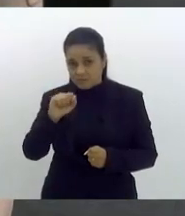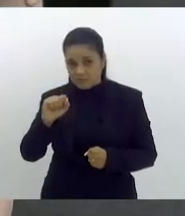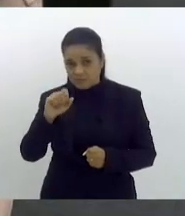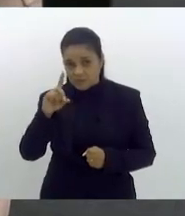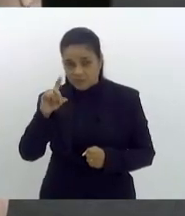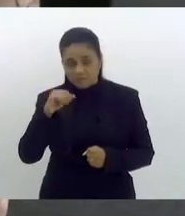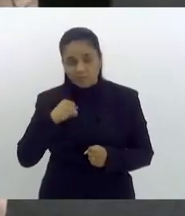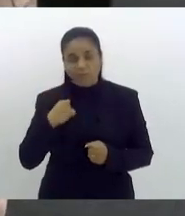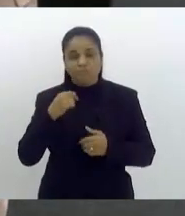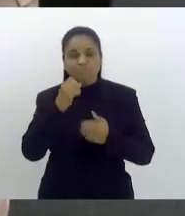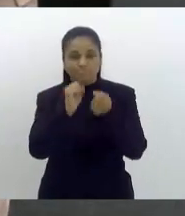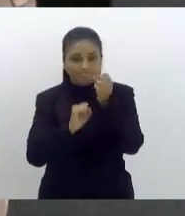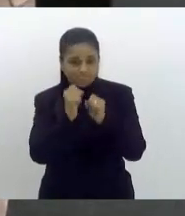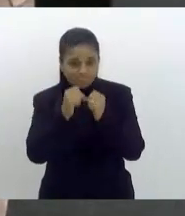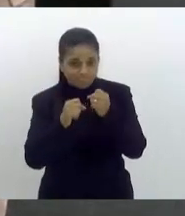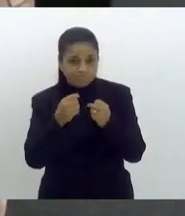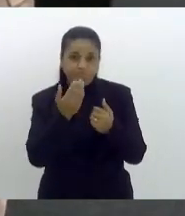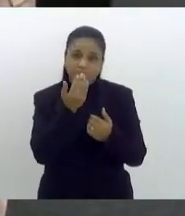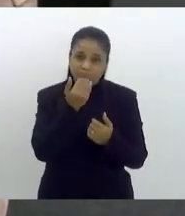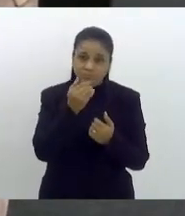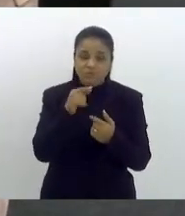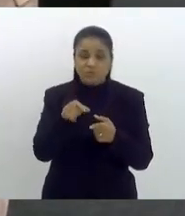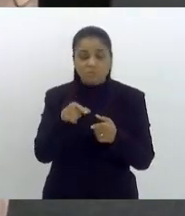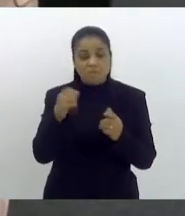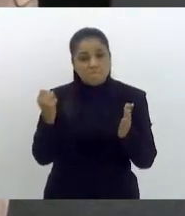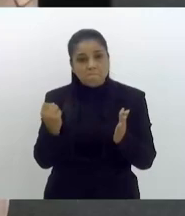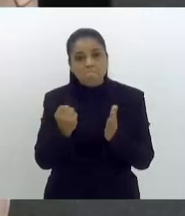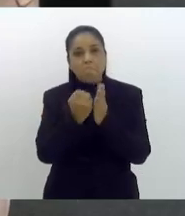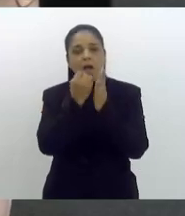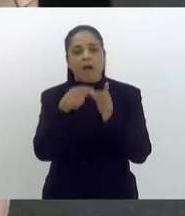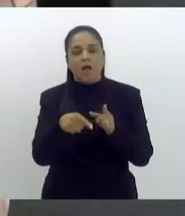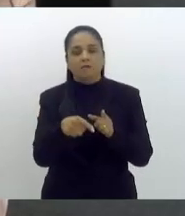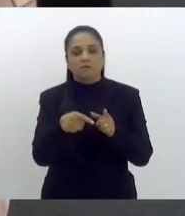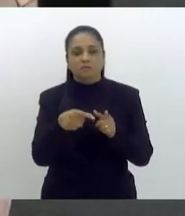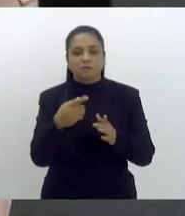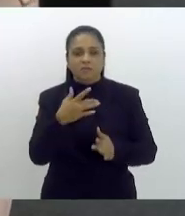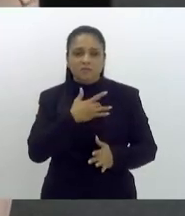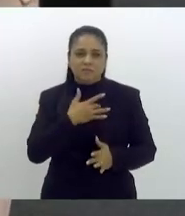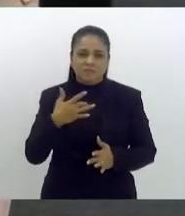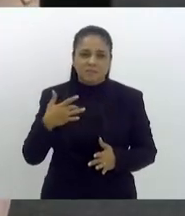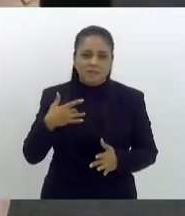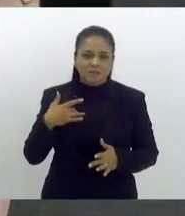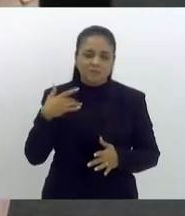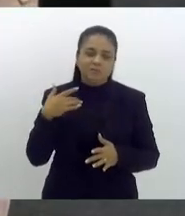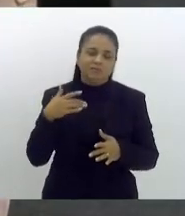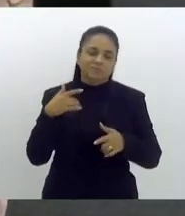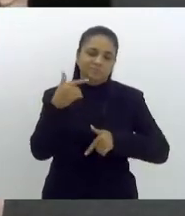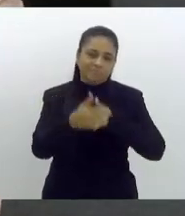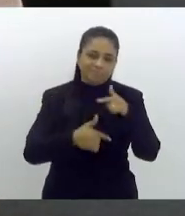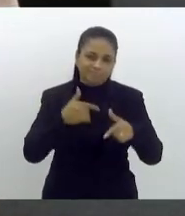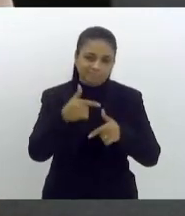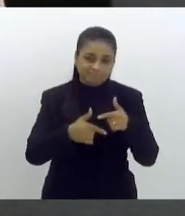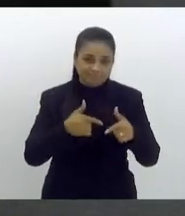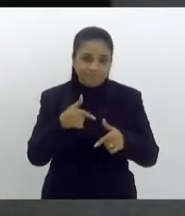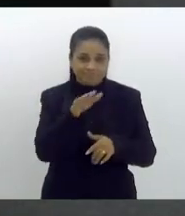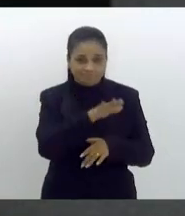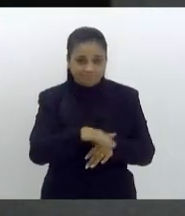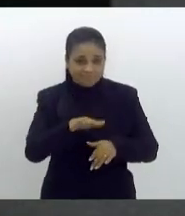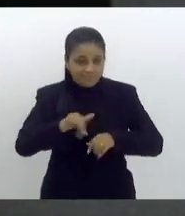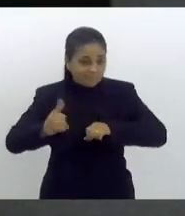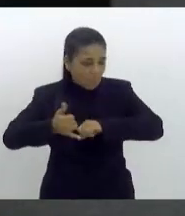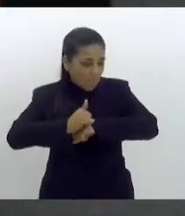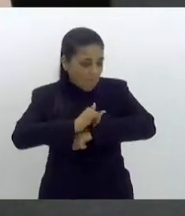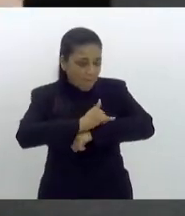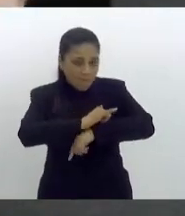impacto que isso tem na saúde da população sobretudo da classe trabalhadora uma população de obesos que aumentou